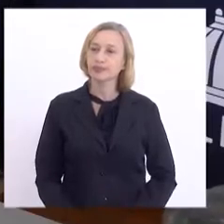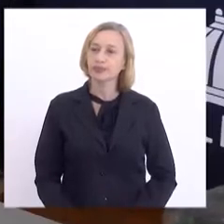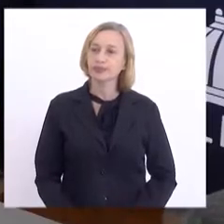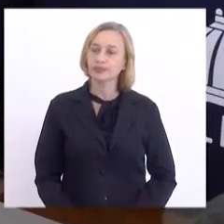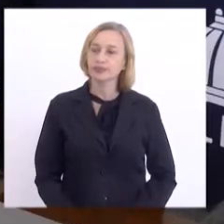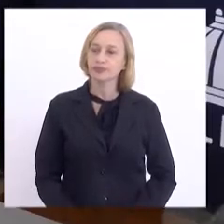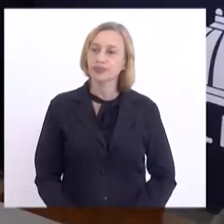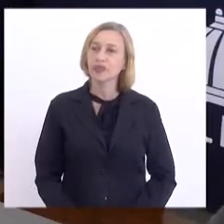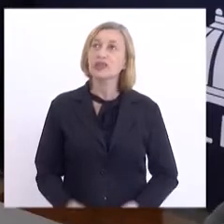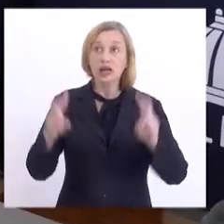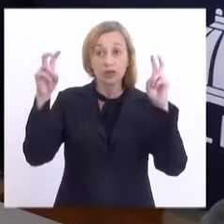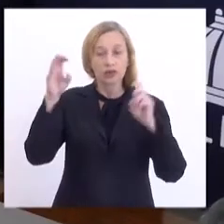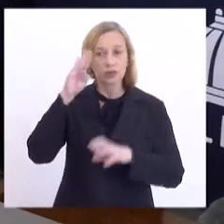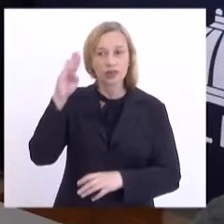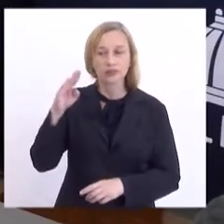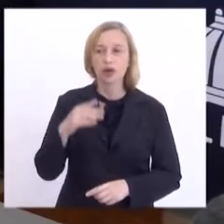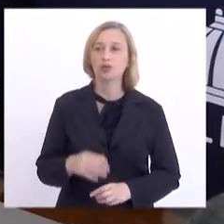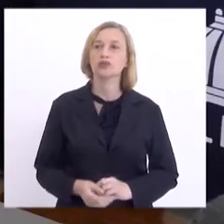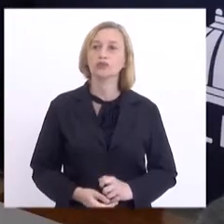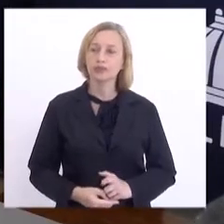questão é fundamental porque